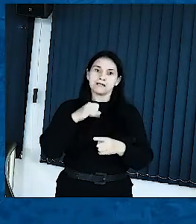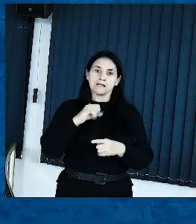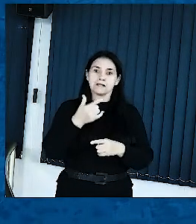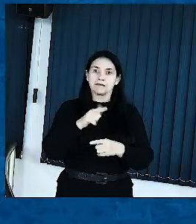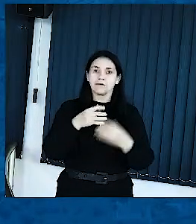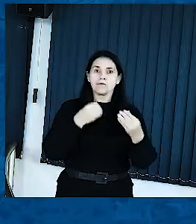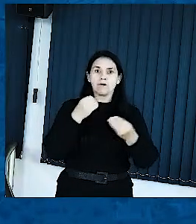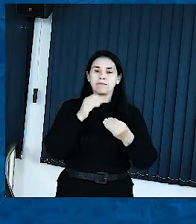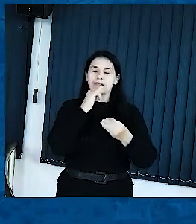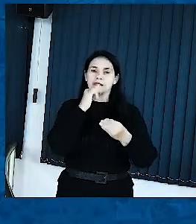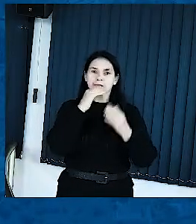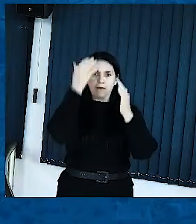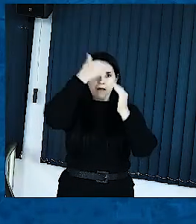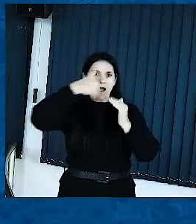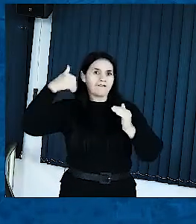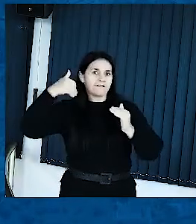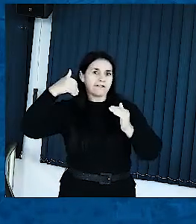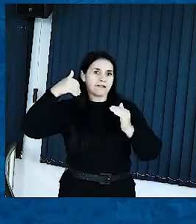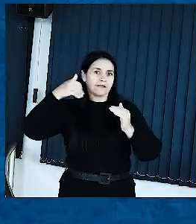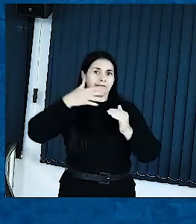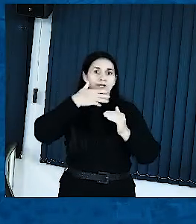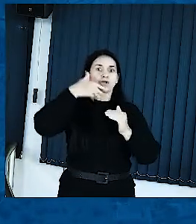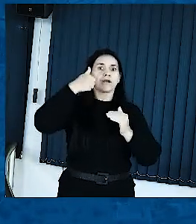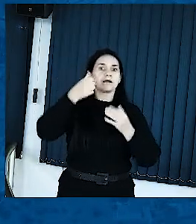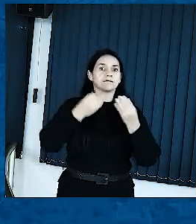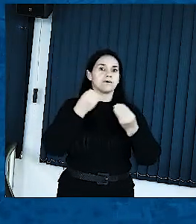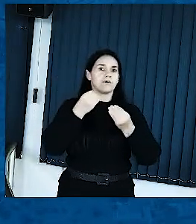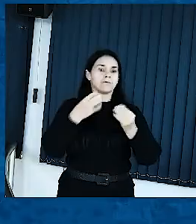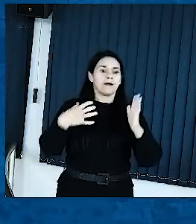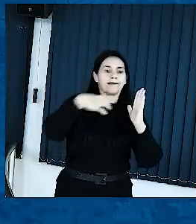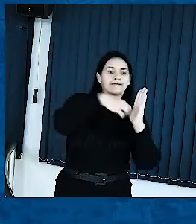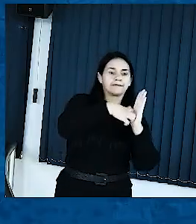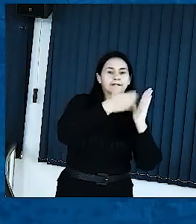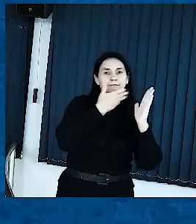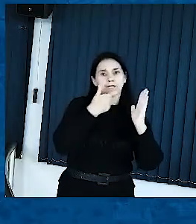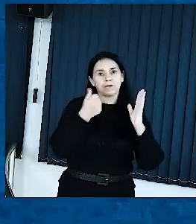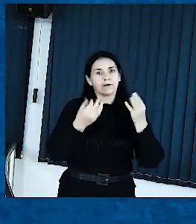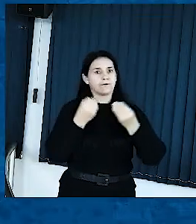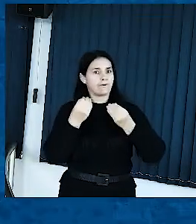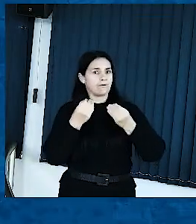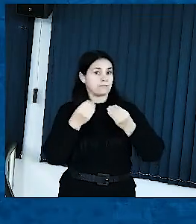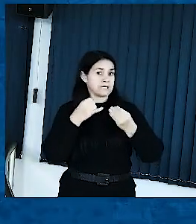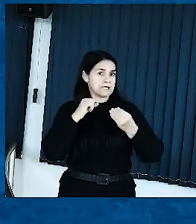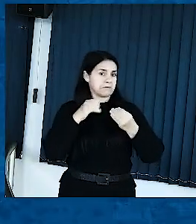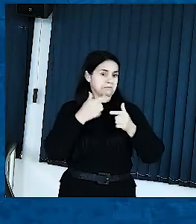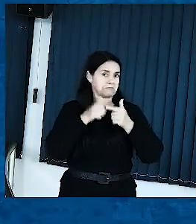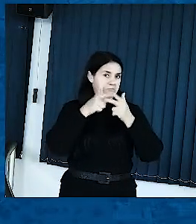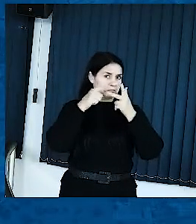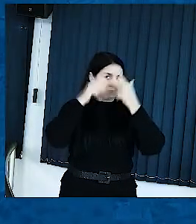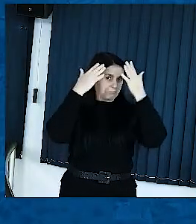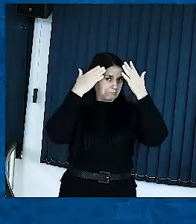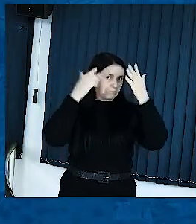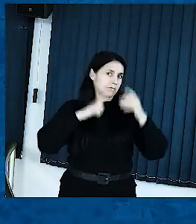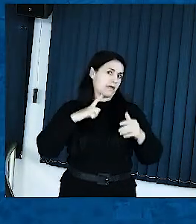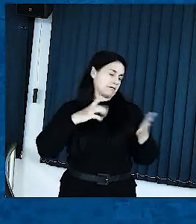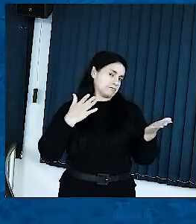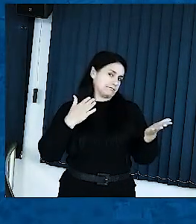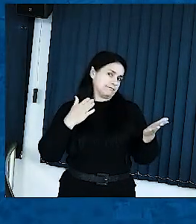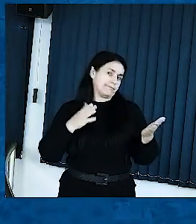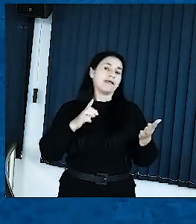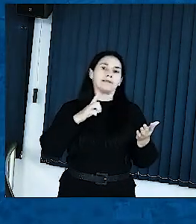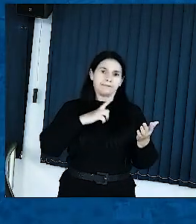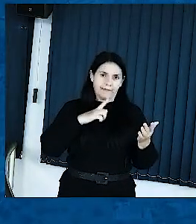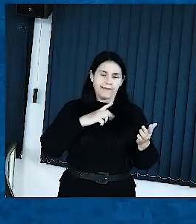me recuperar de um AVC? Como eu ia me recuperar de um acidente com uma lesão medular? Eu ainda